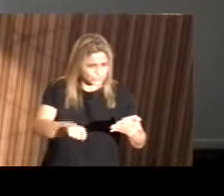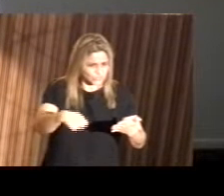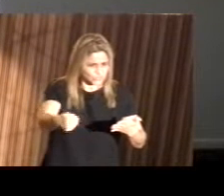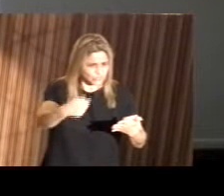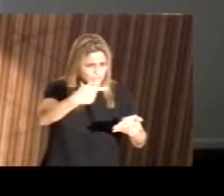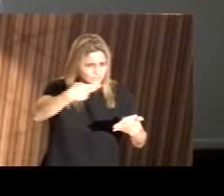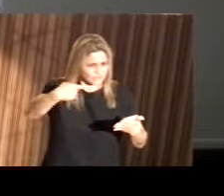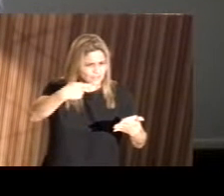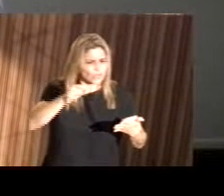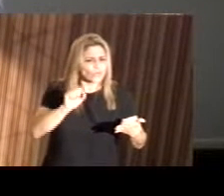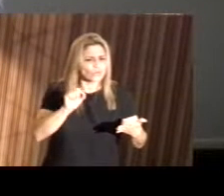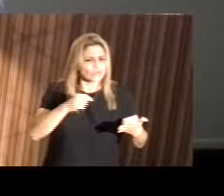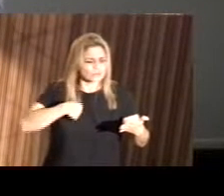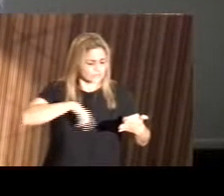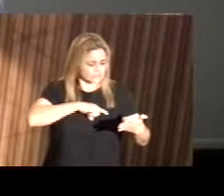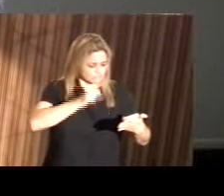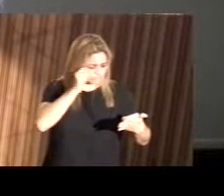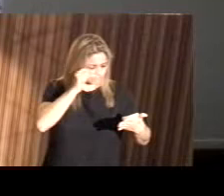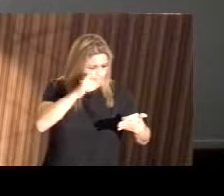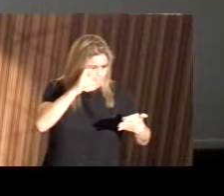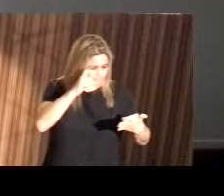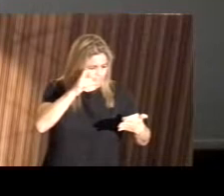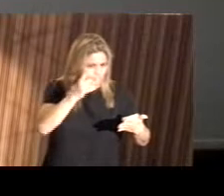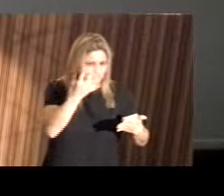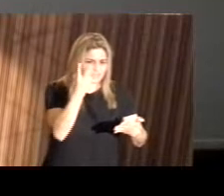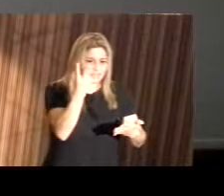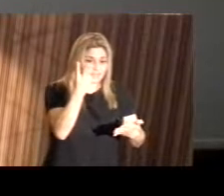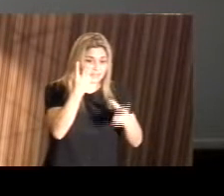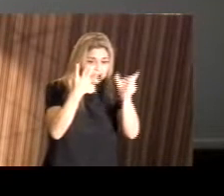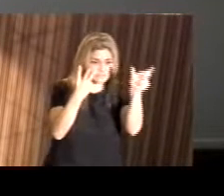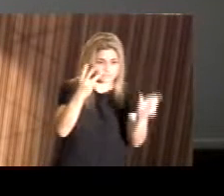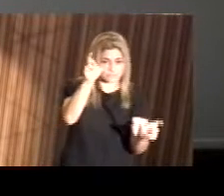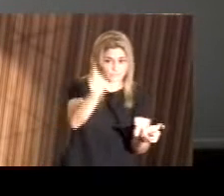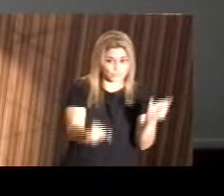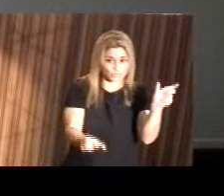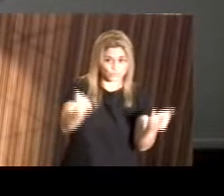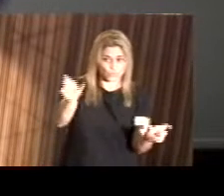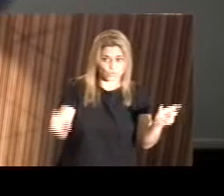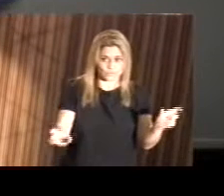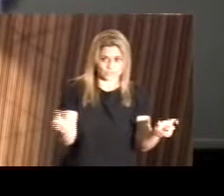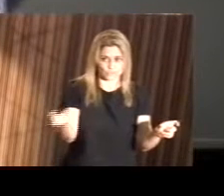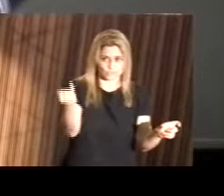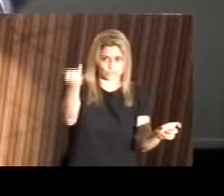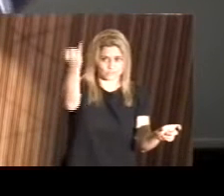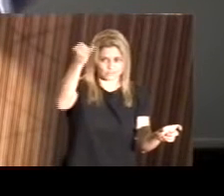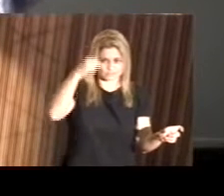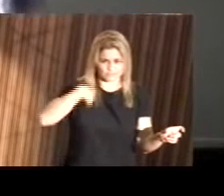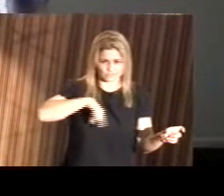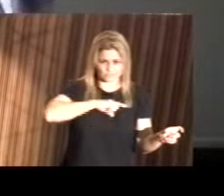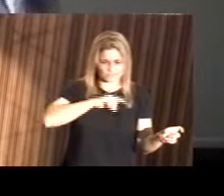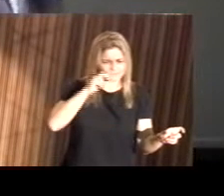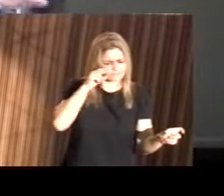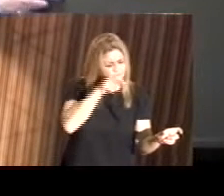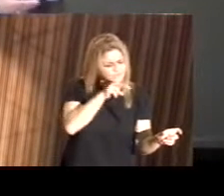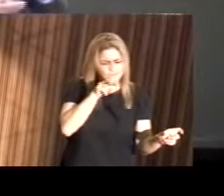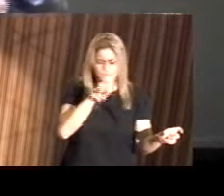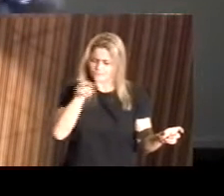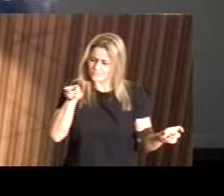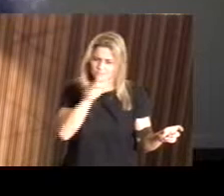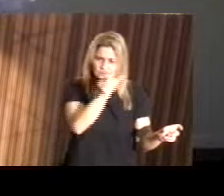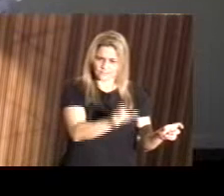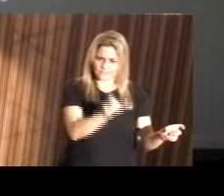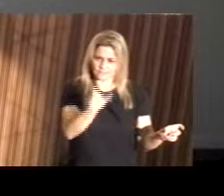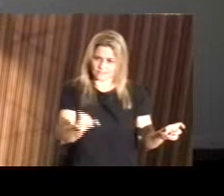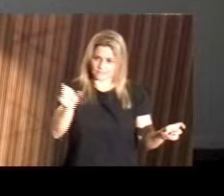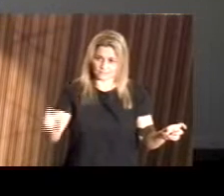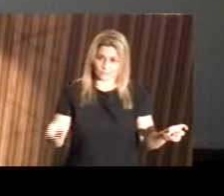bíblico, chama a minha atenção 3 personagens. E eu queria olhar para esse relato bíblico